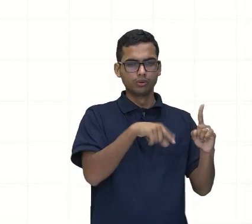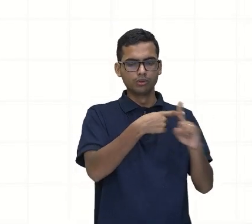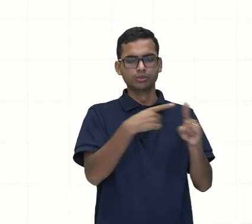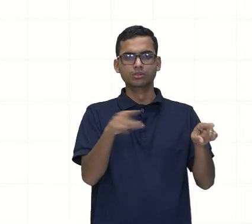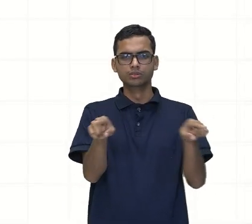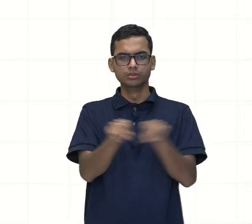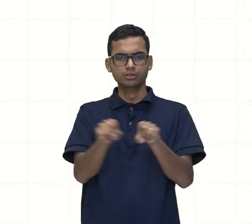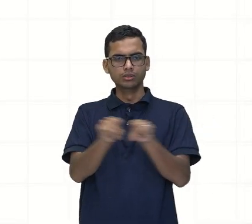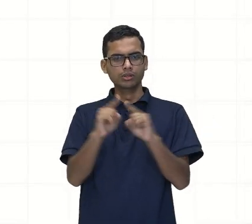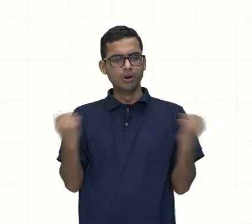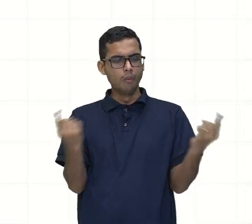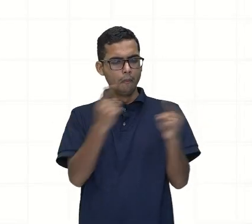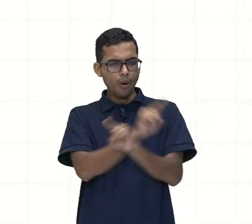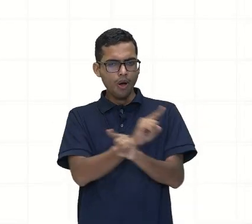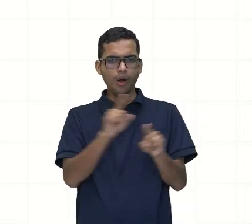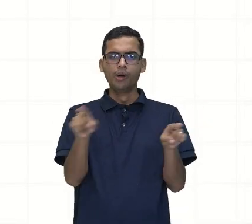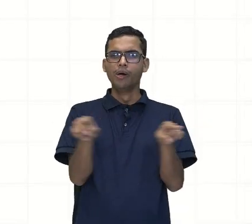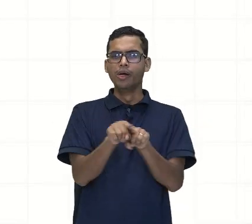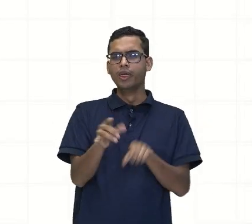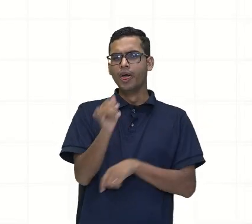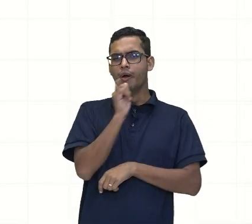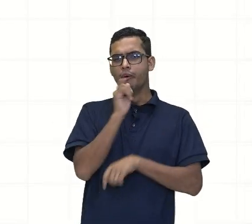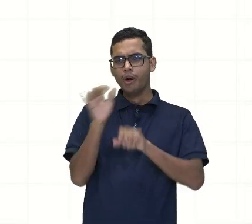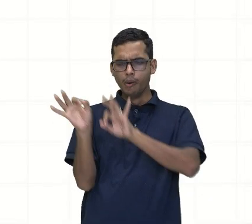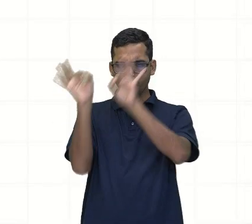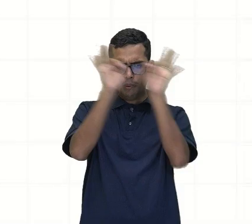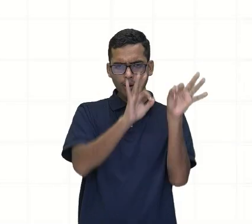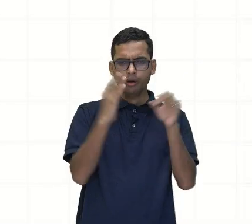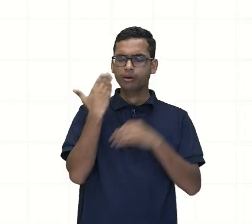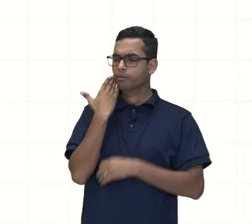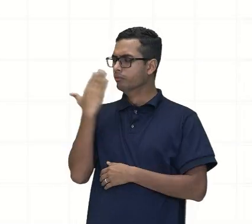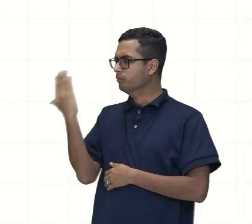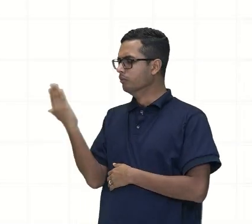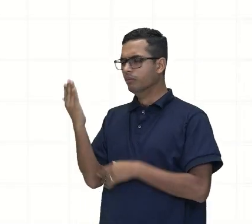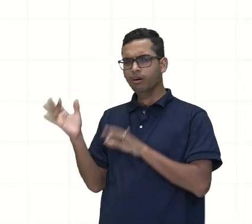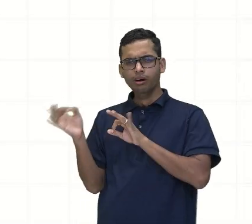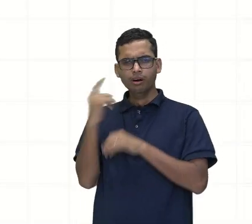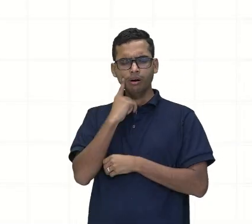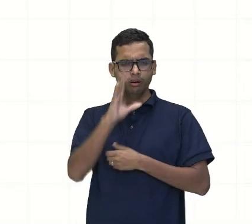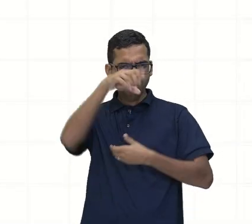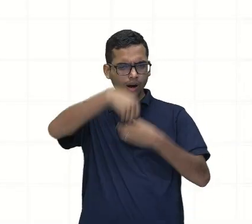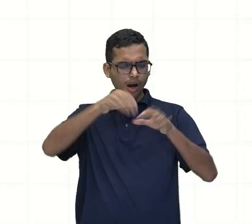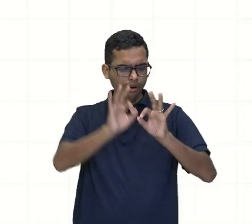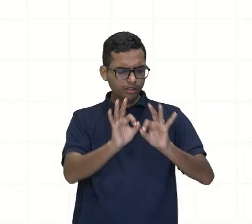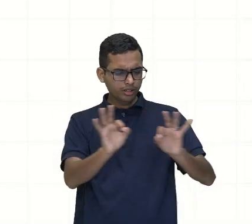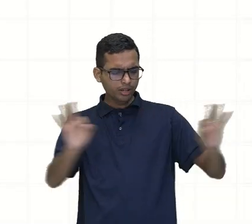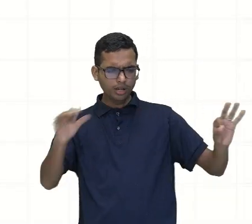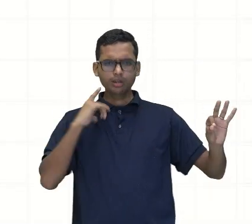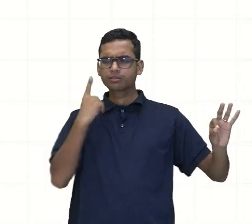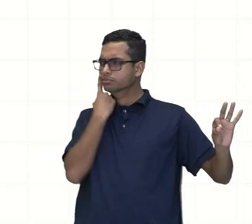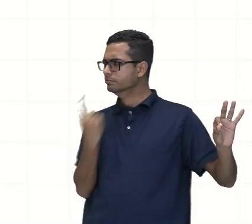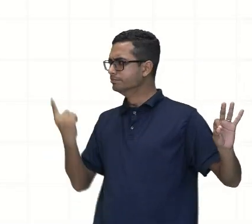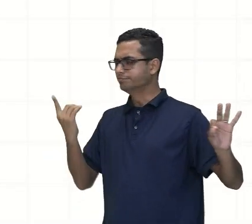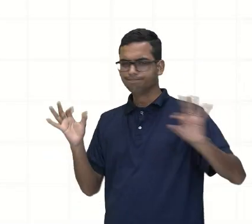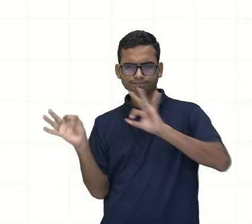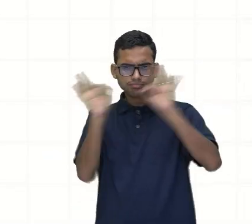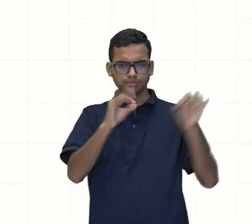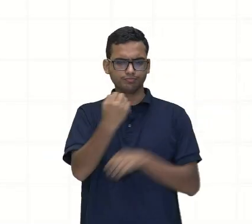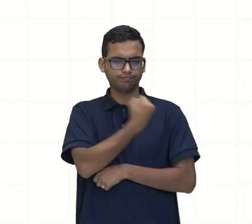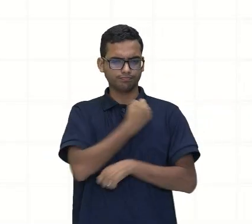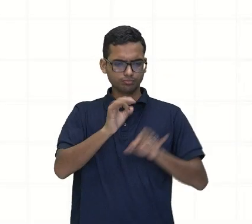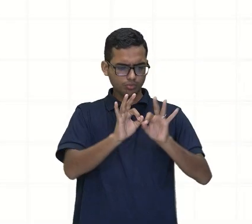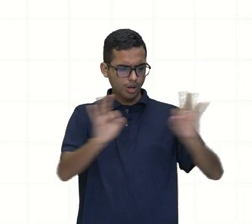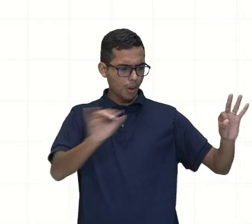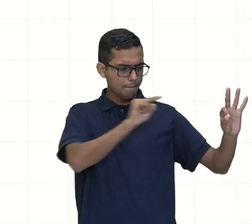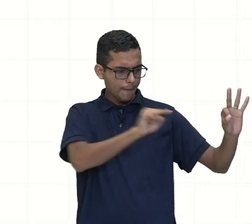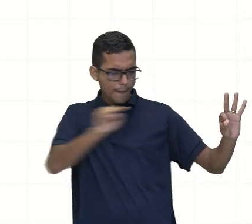o menos 1. Como? A gente vai ver aqui, ó. Aqui a gente está exemplificando na nossa reta numérica onde é que